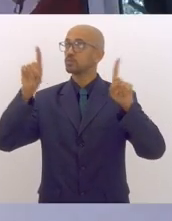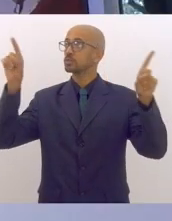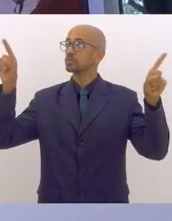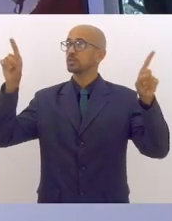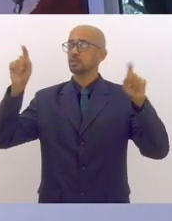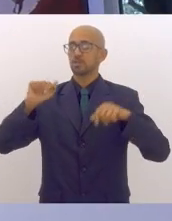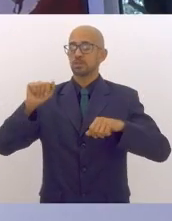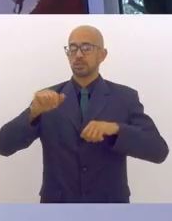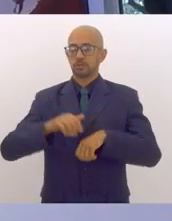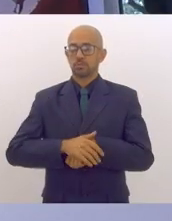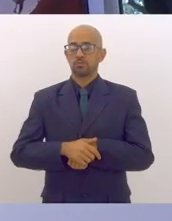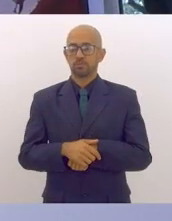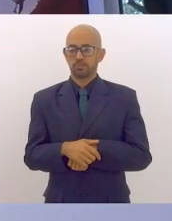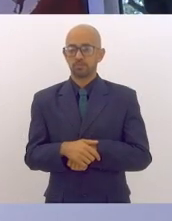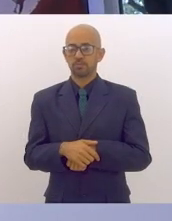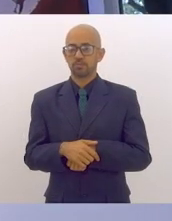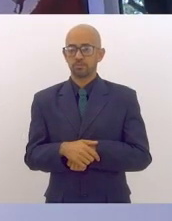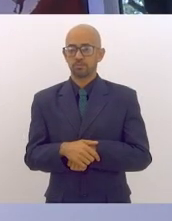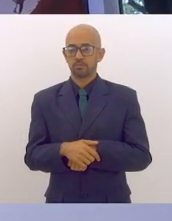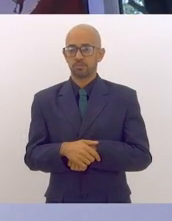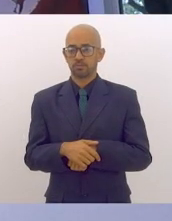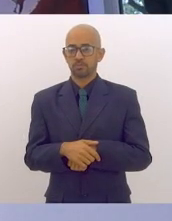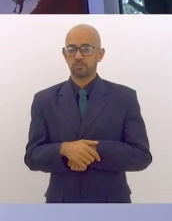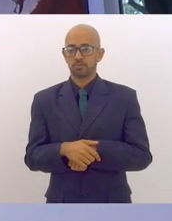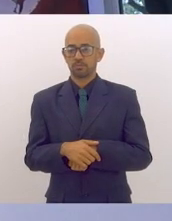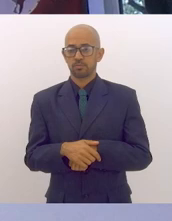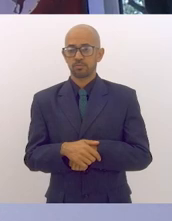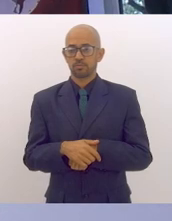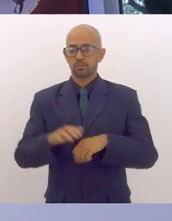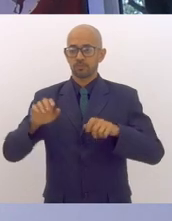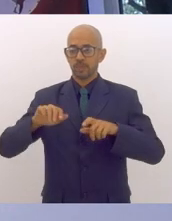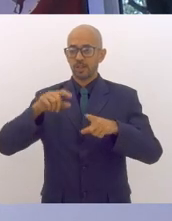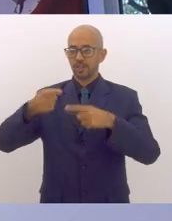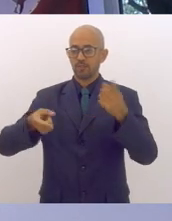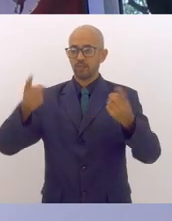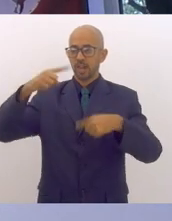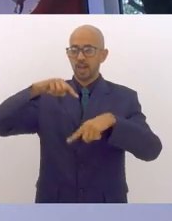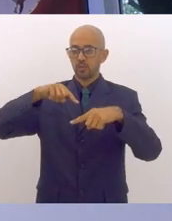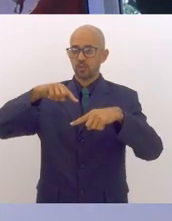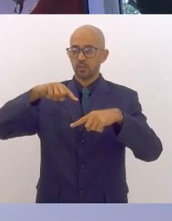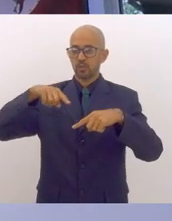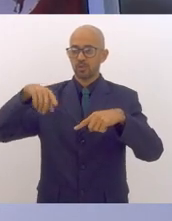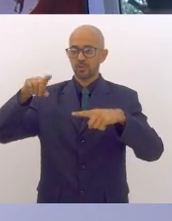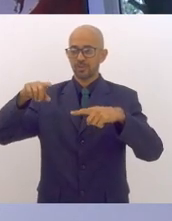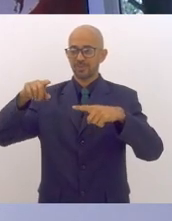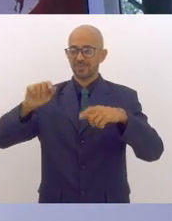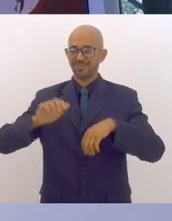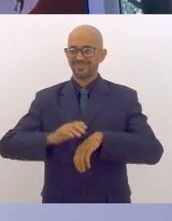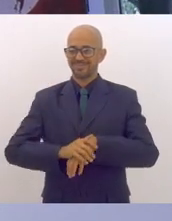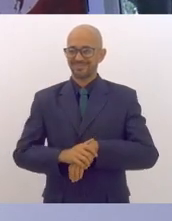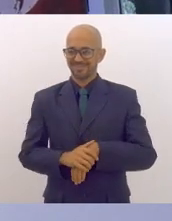Justiça. Esse cartaz está tá cabeça para baixo.